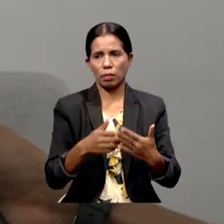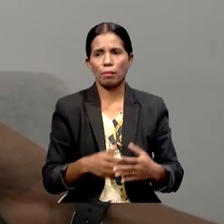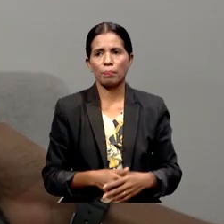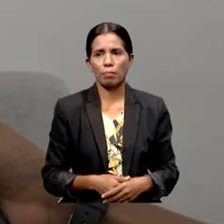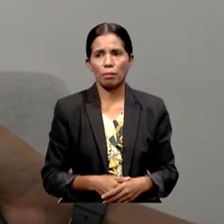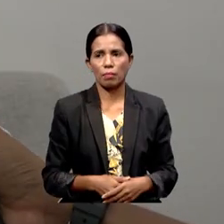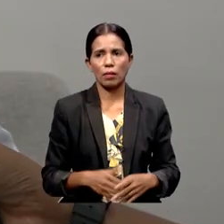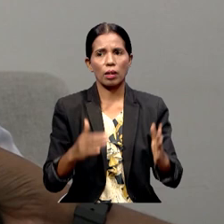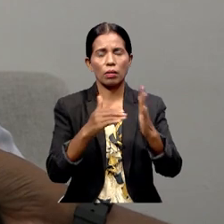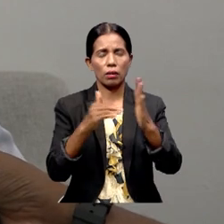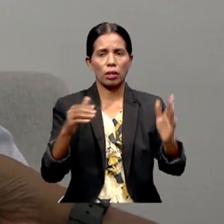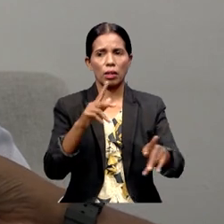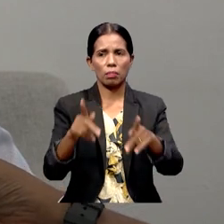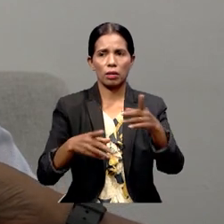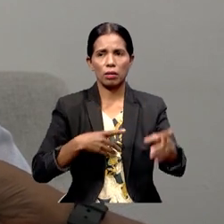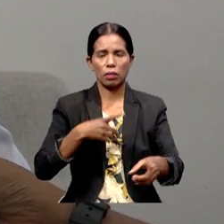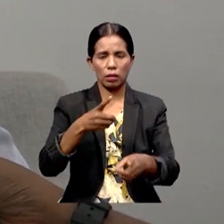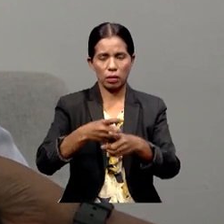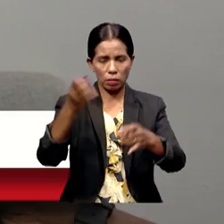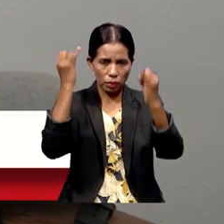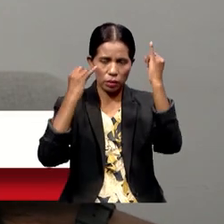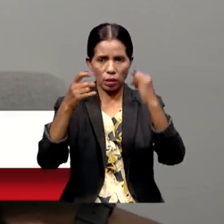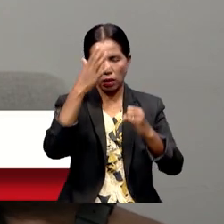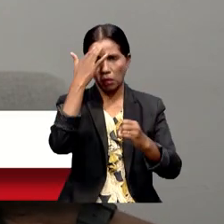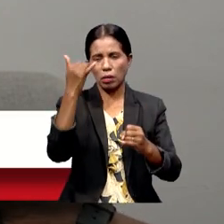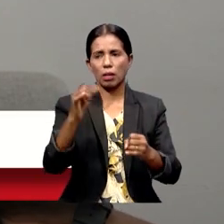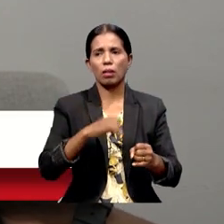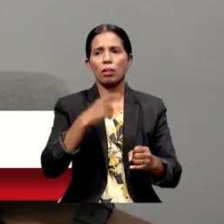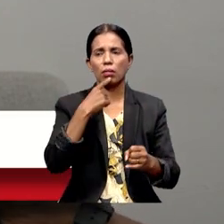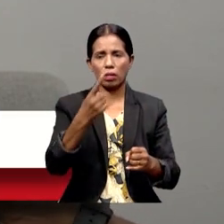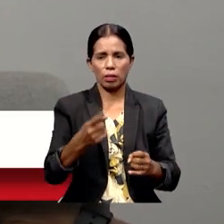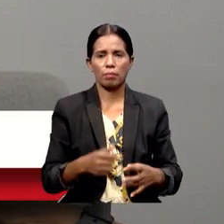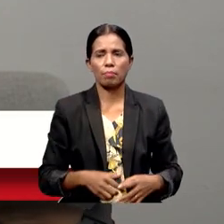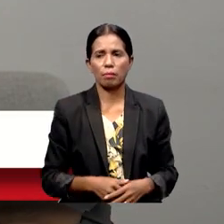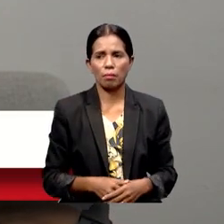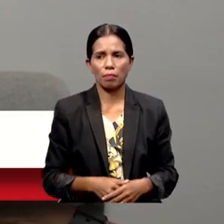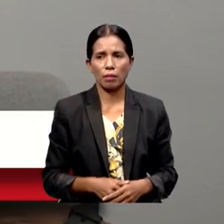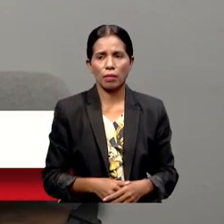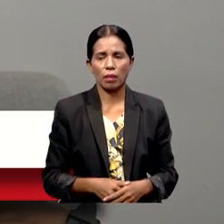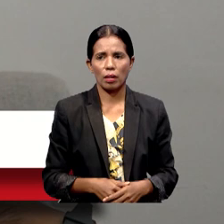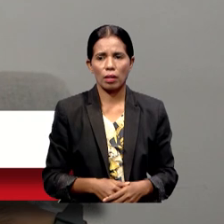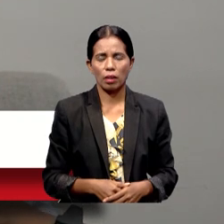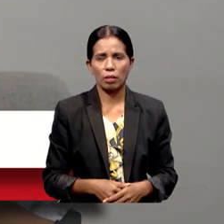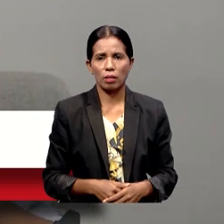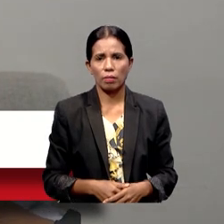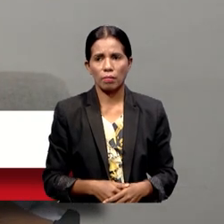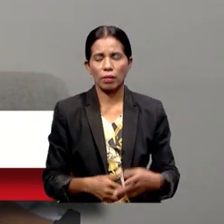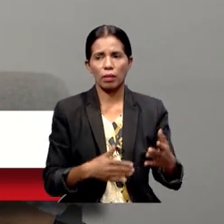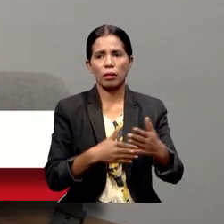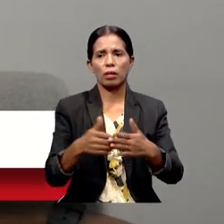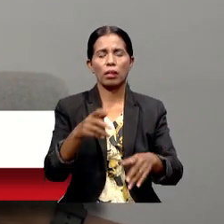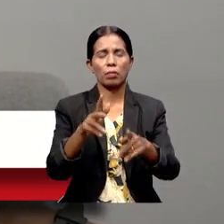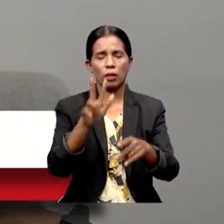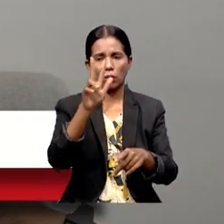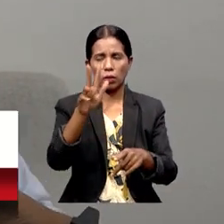Ne contra na consumidor Sira, direito à informação. Tamba se audia, tamba ne unha audia, ne. Promoção também dar para que o operador tolo nem